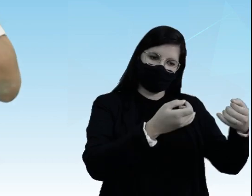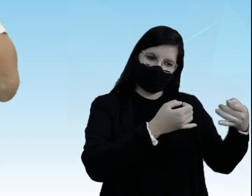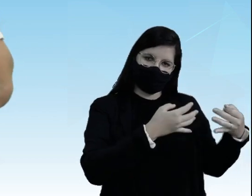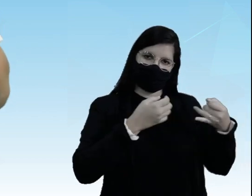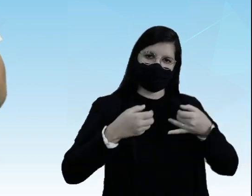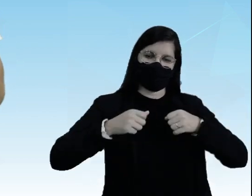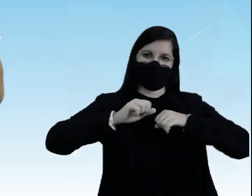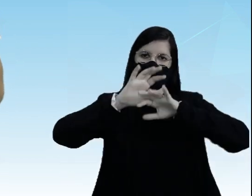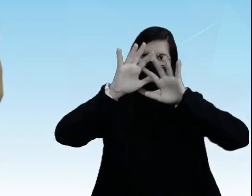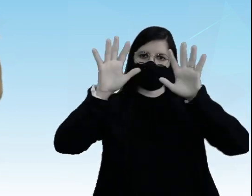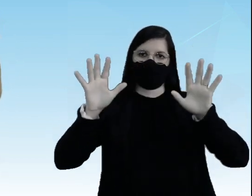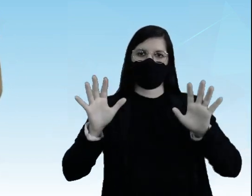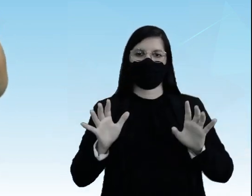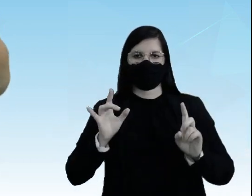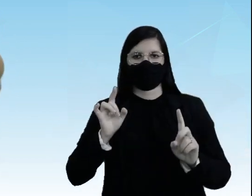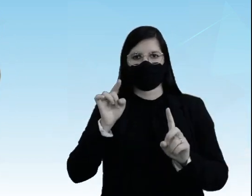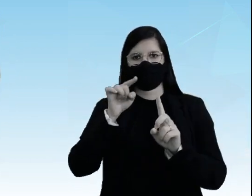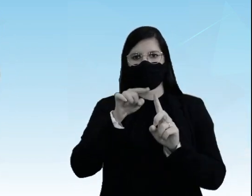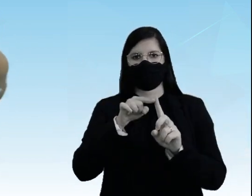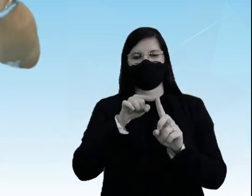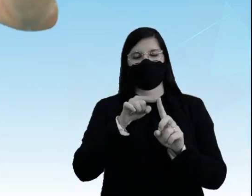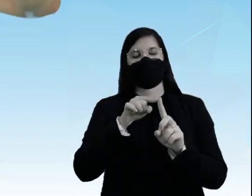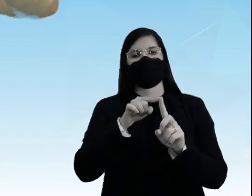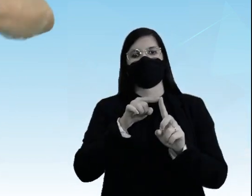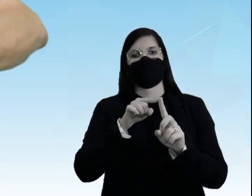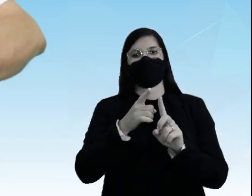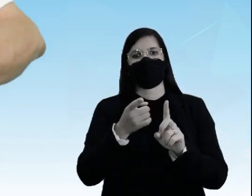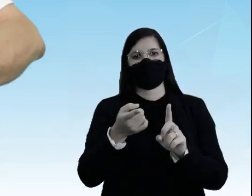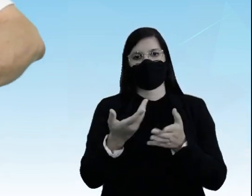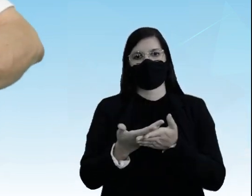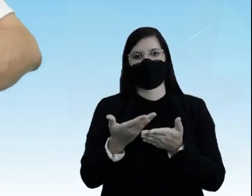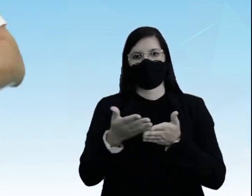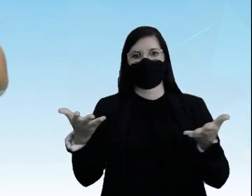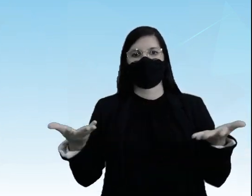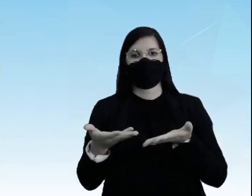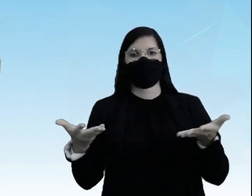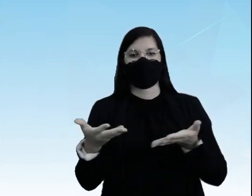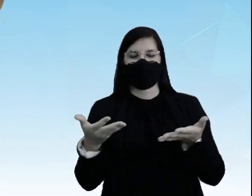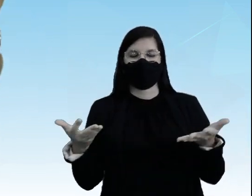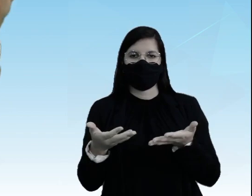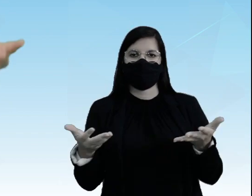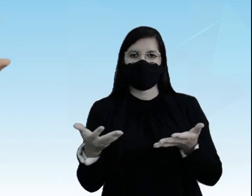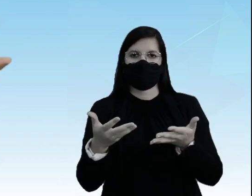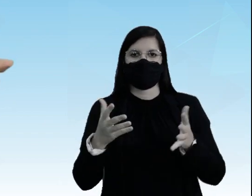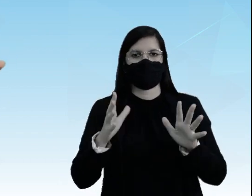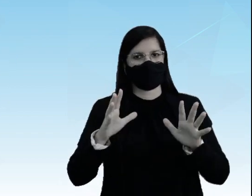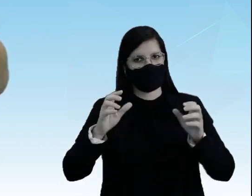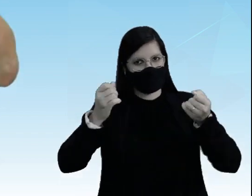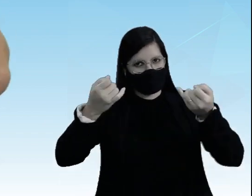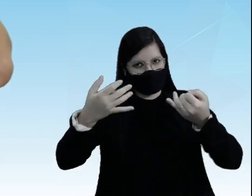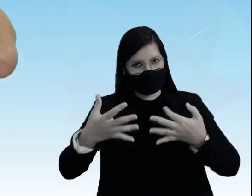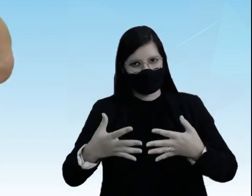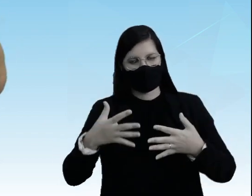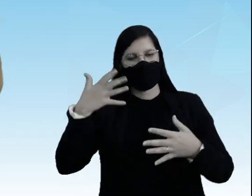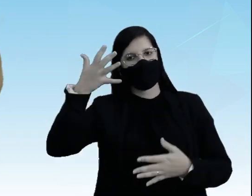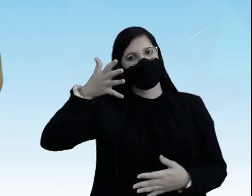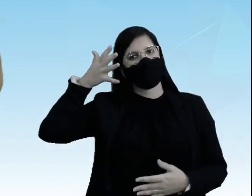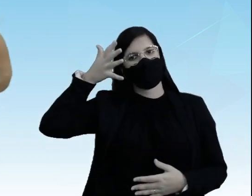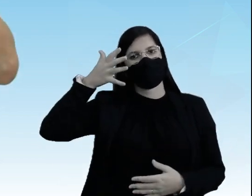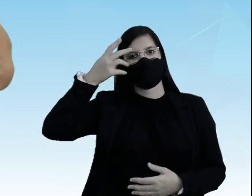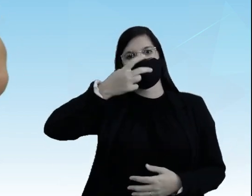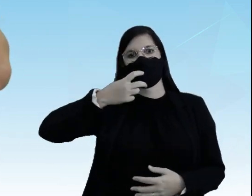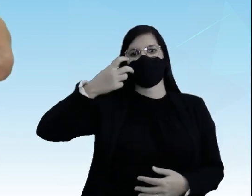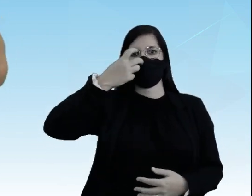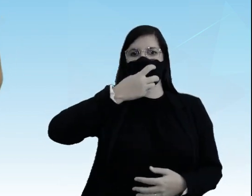clareza, objetividade. E lembrar que esta aula de hoje nós estamos reforçando o quê? O discurso